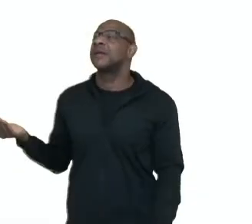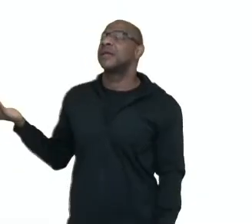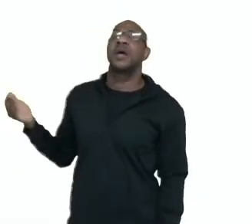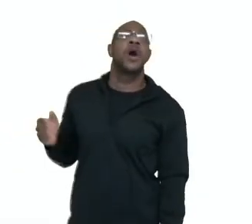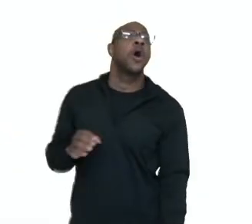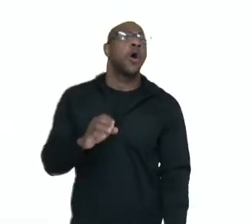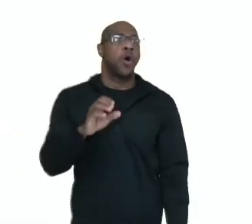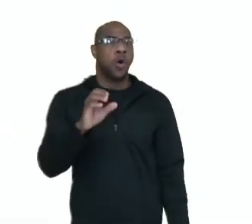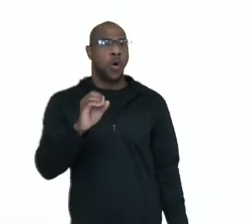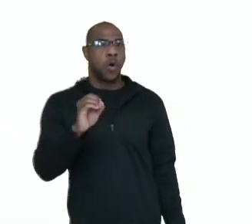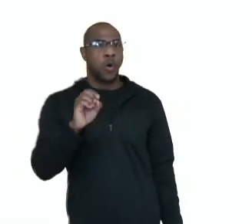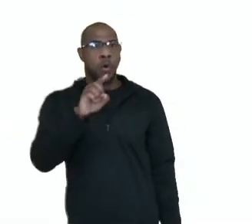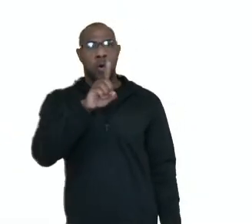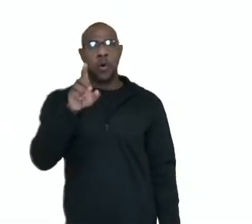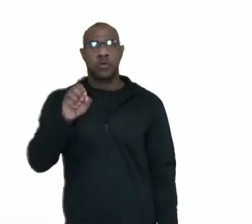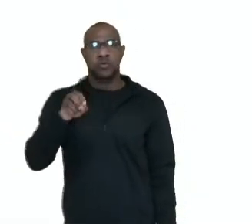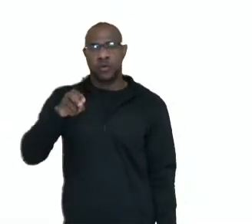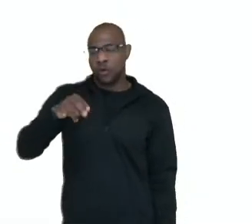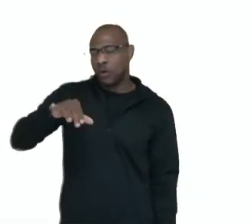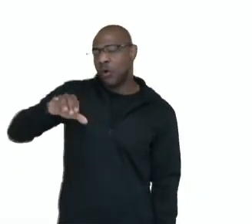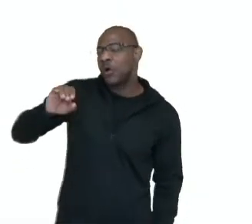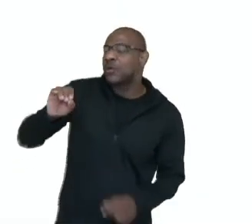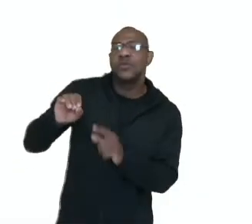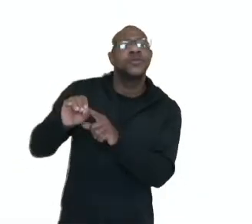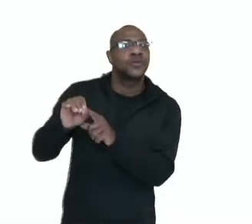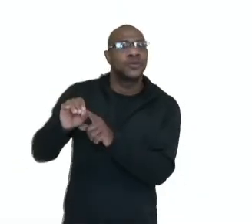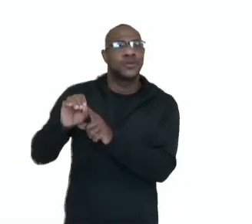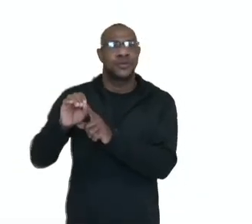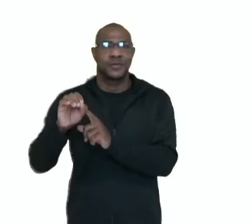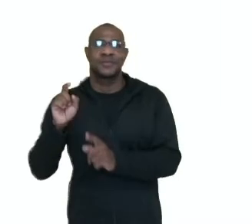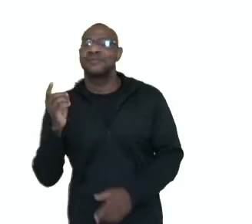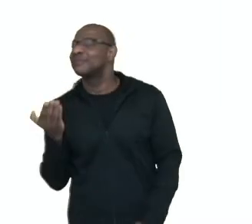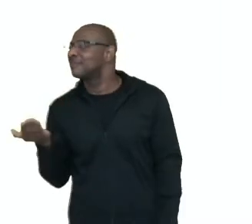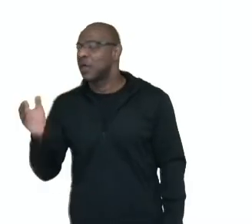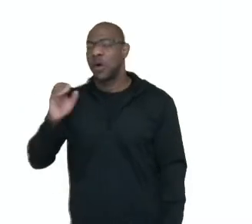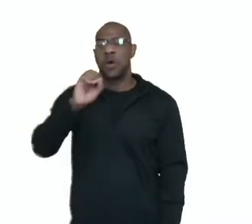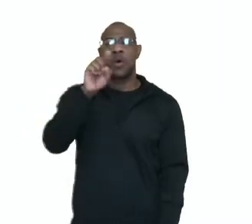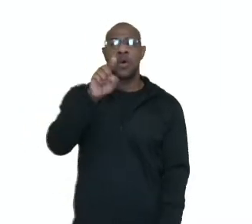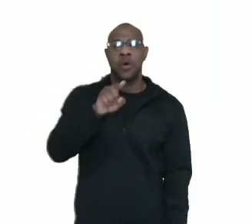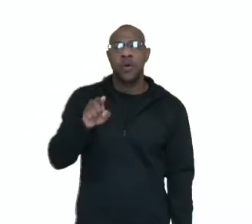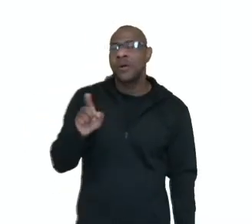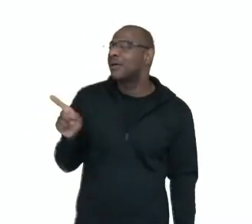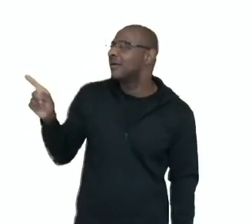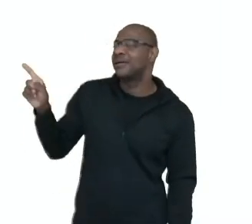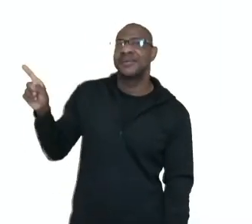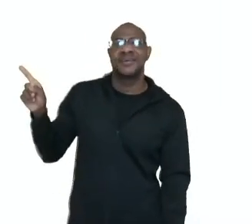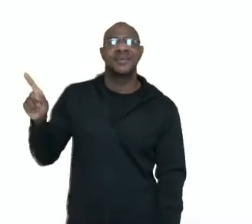ozônio, vamos falar do ozônio, o principal gás da camada de ozônio, que tem a função então de